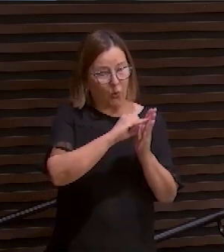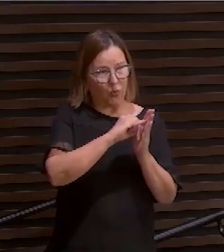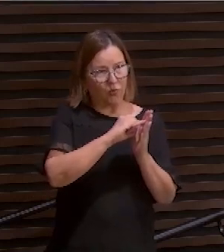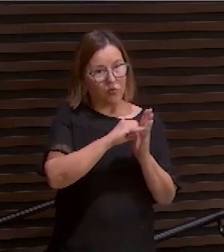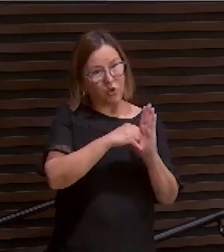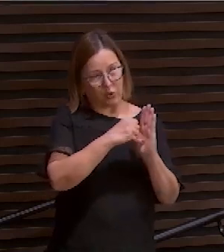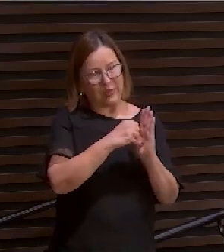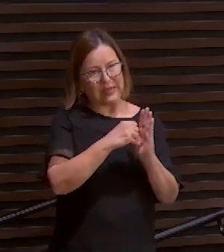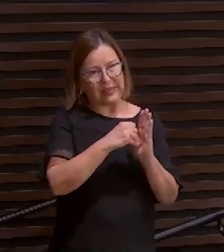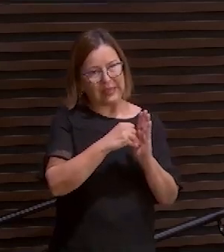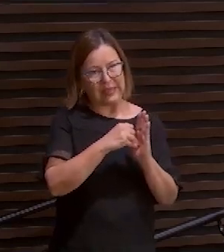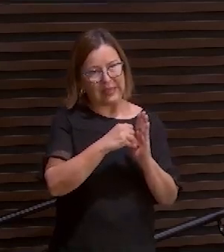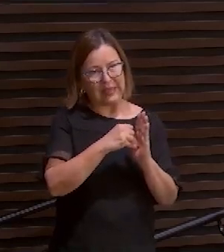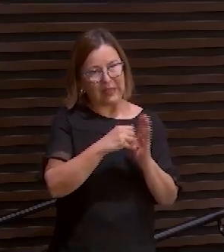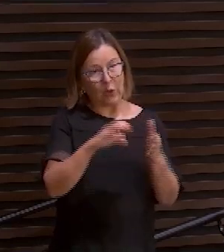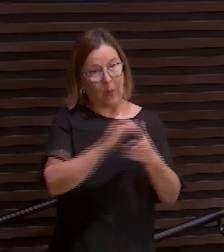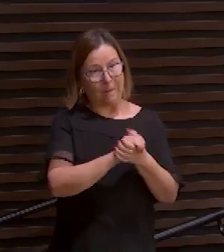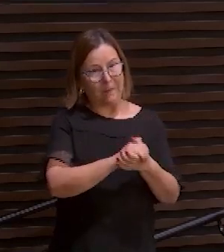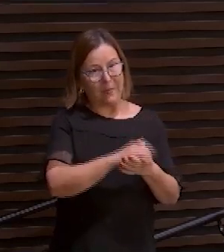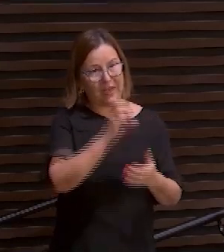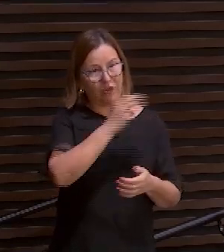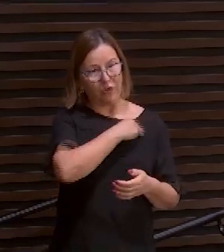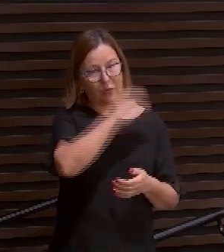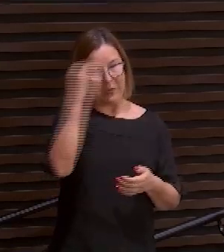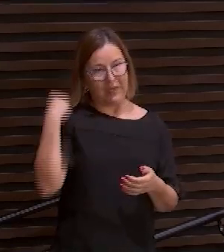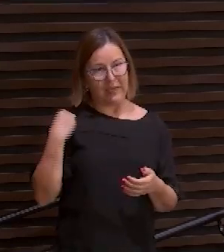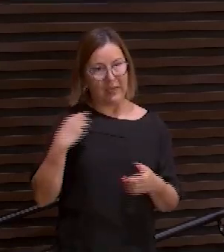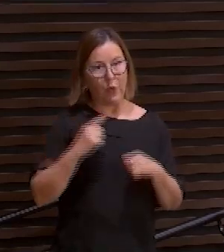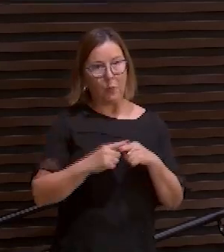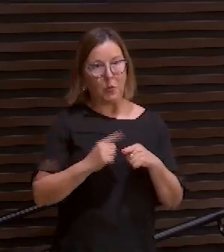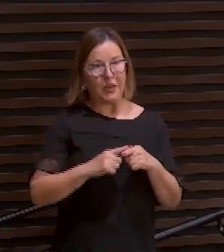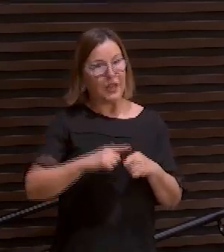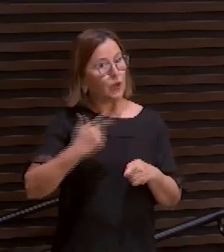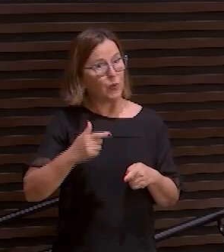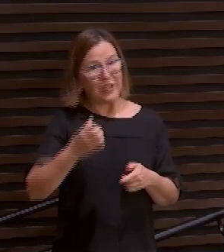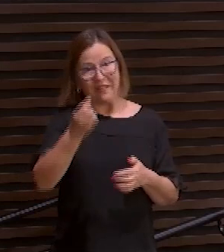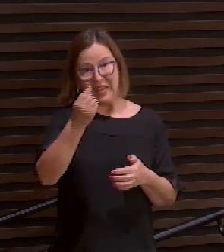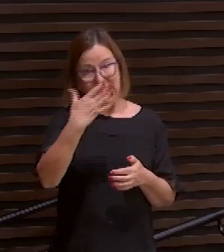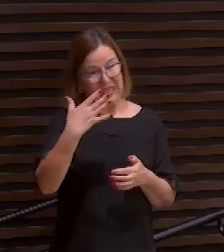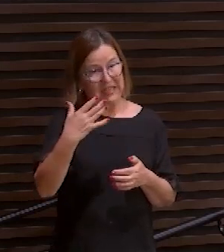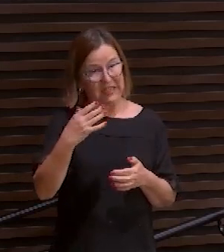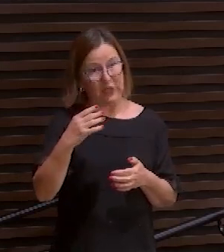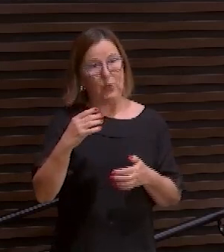Porque ele não teve uma revelação direta. Assim, ele